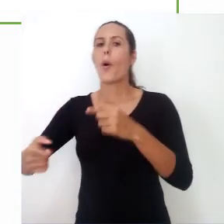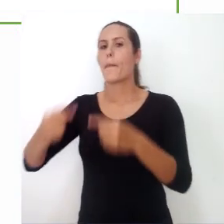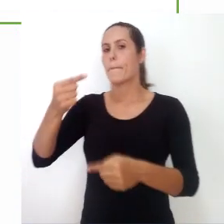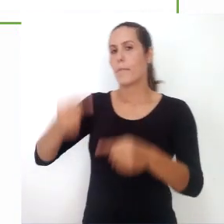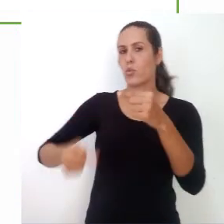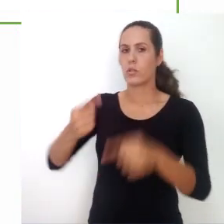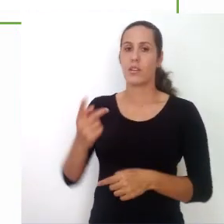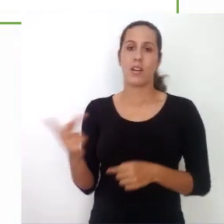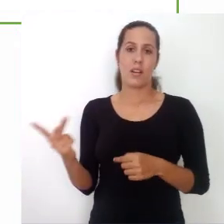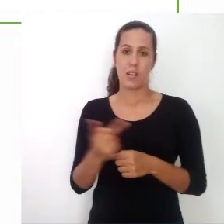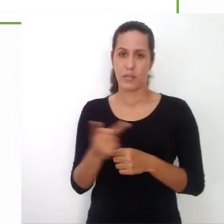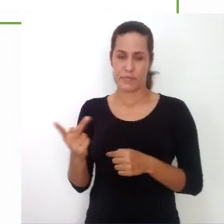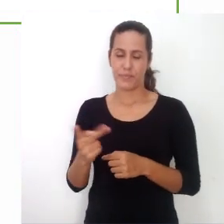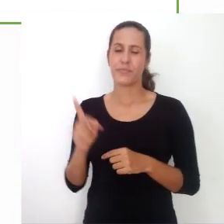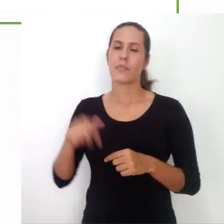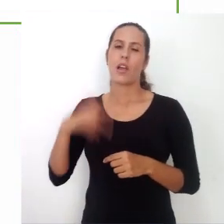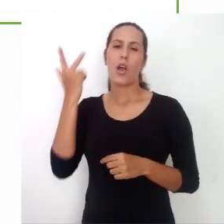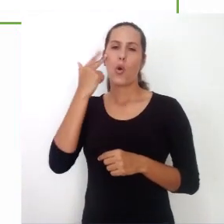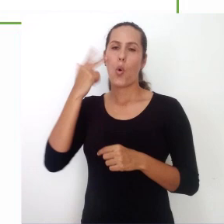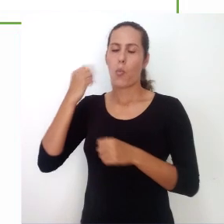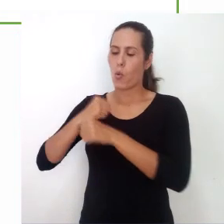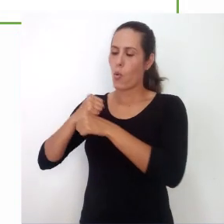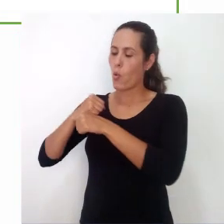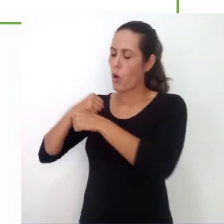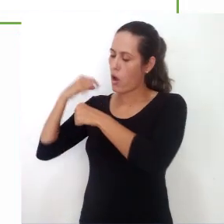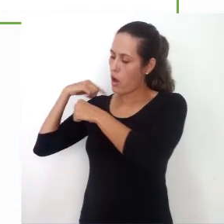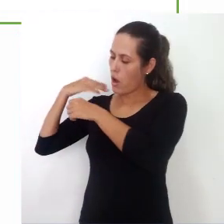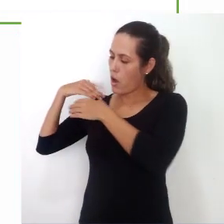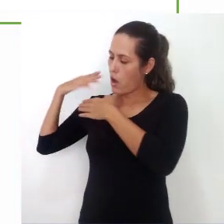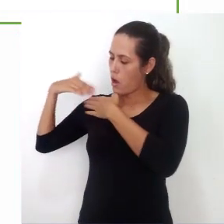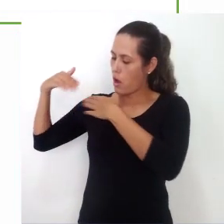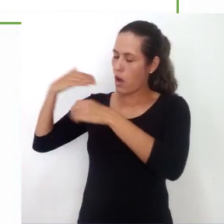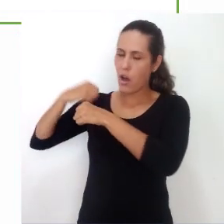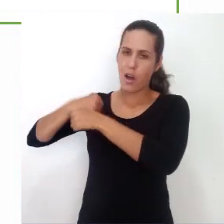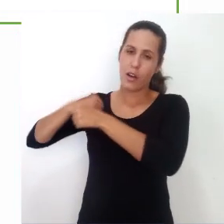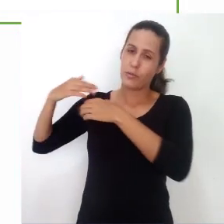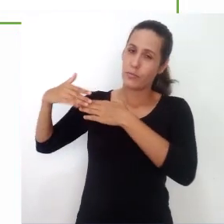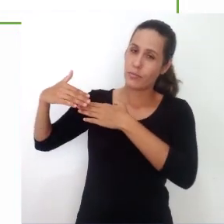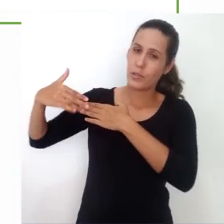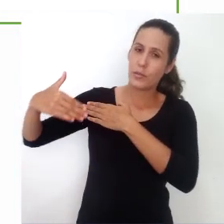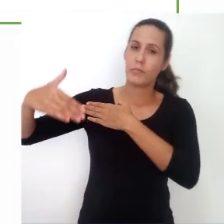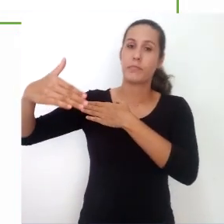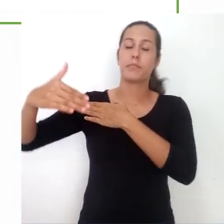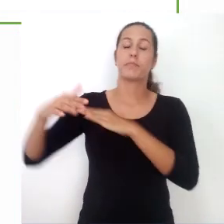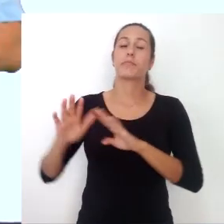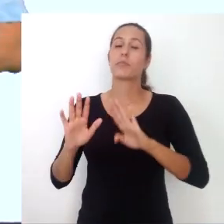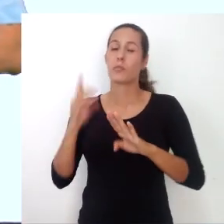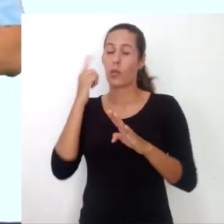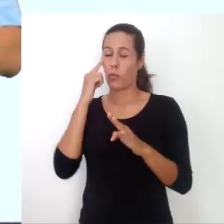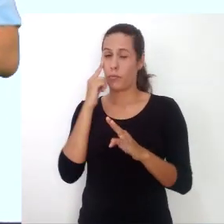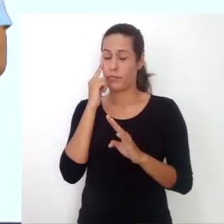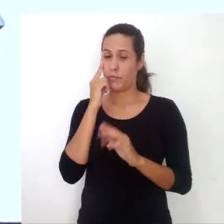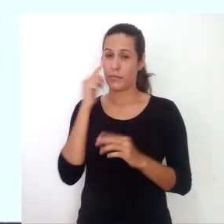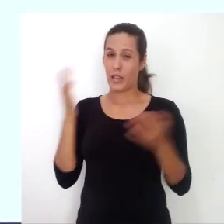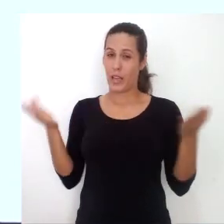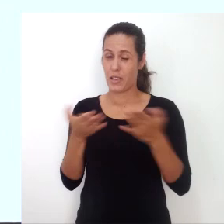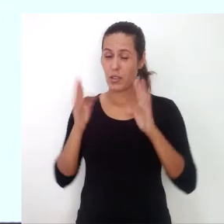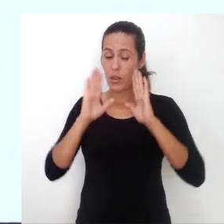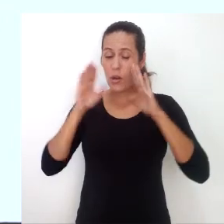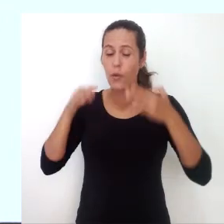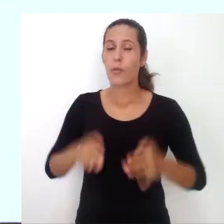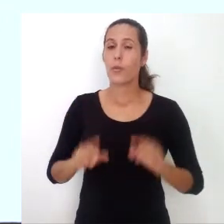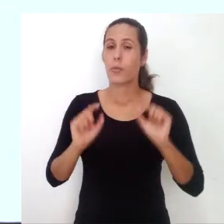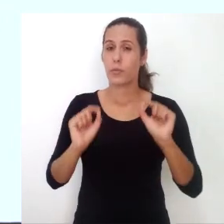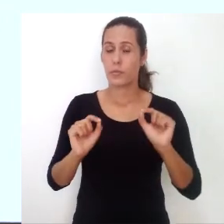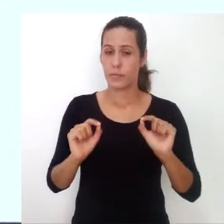política, sendo que ambas têm sido comuns através da história. Nesse ponto aqui, eu observo o